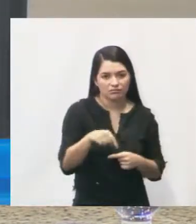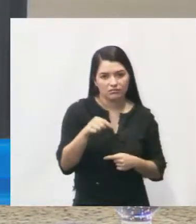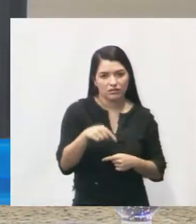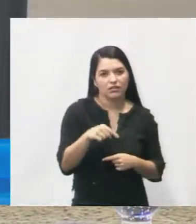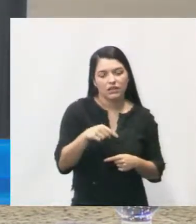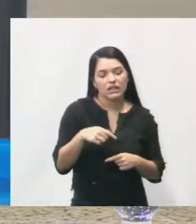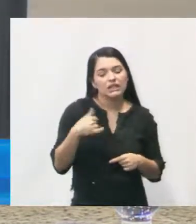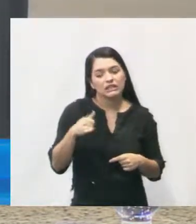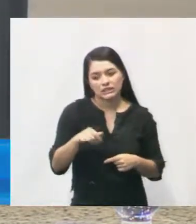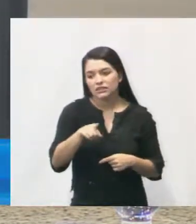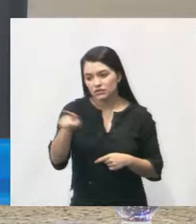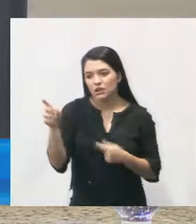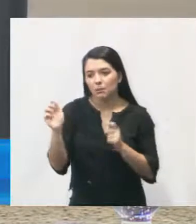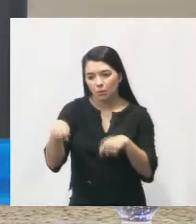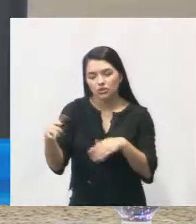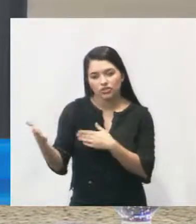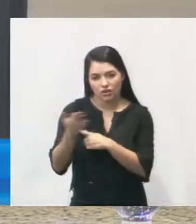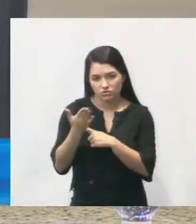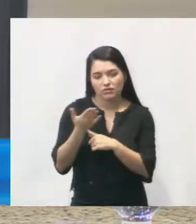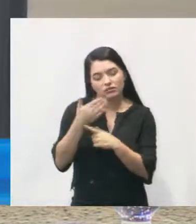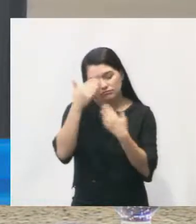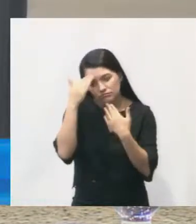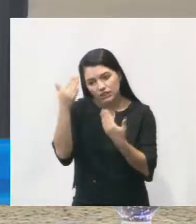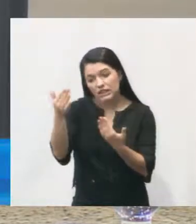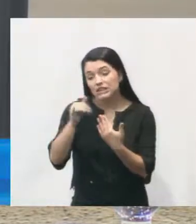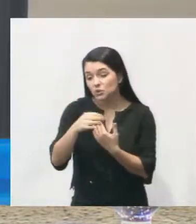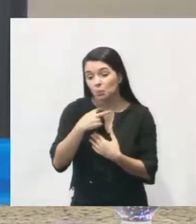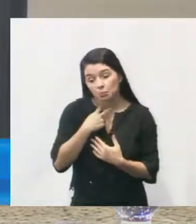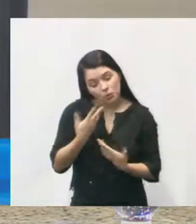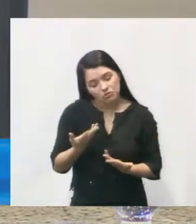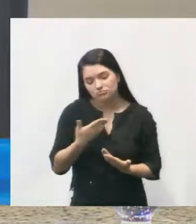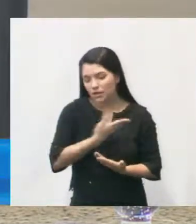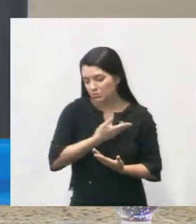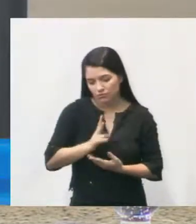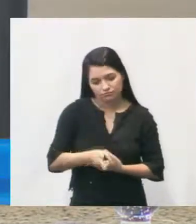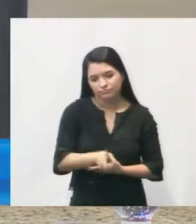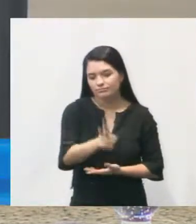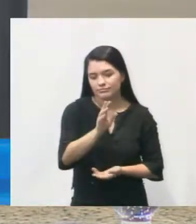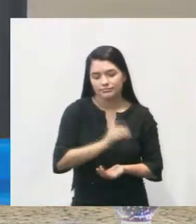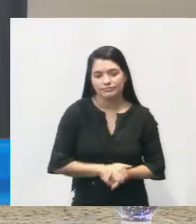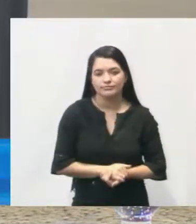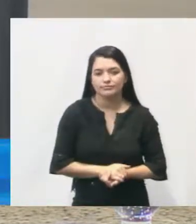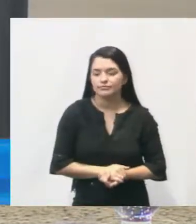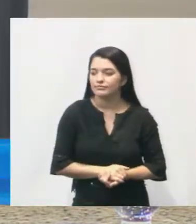puder nos ajudar a gente fica grato, mas se não puder também a amizade é a mesma.